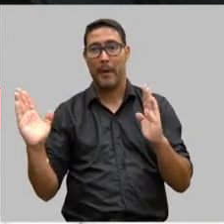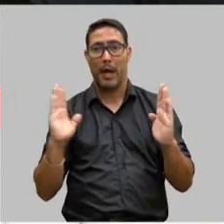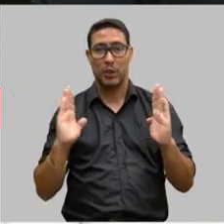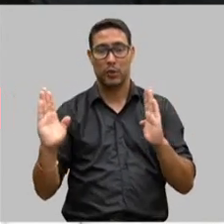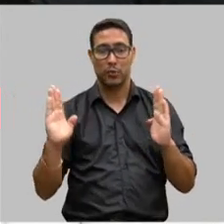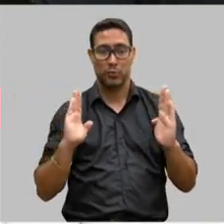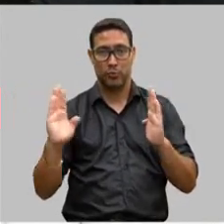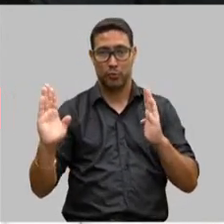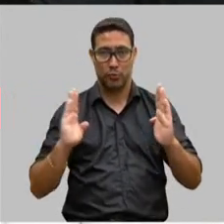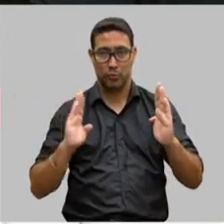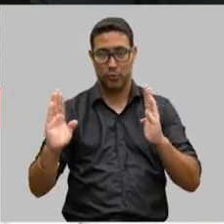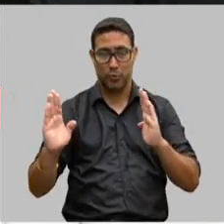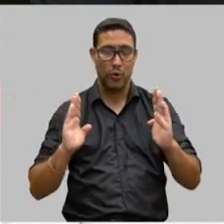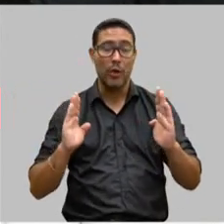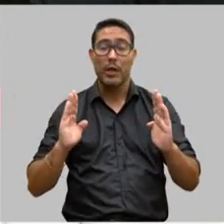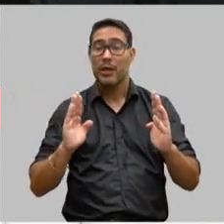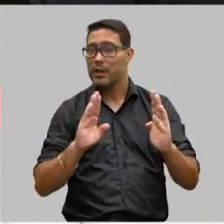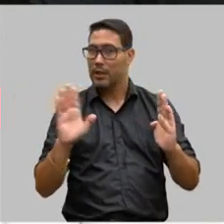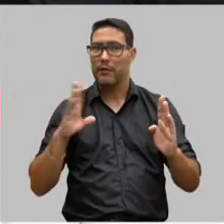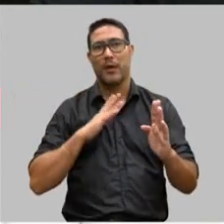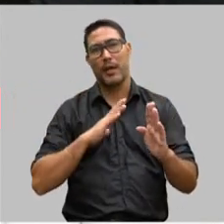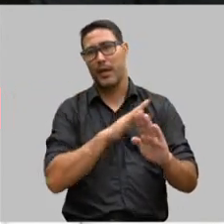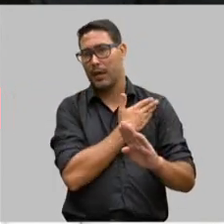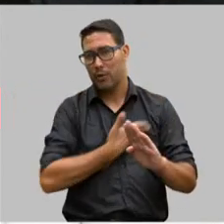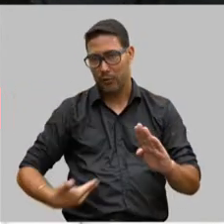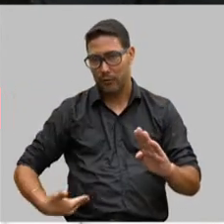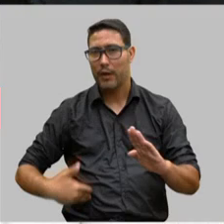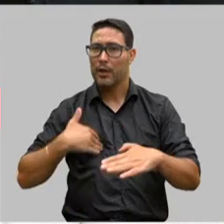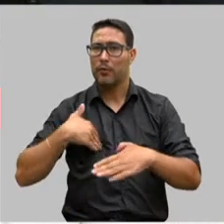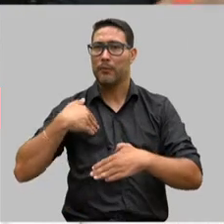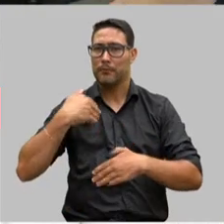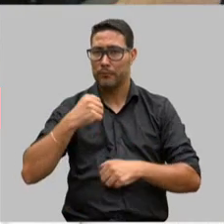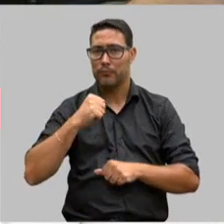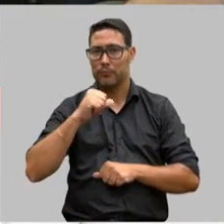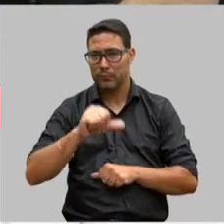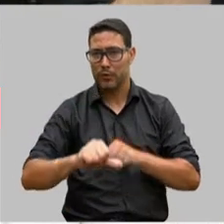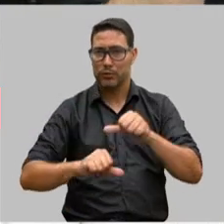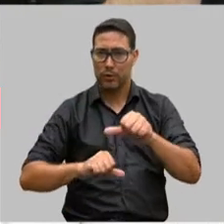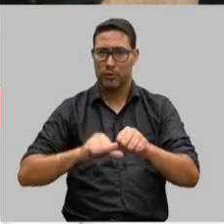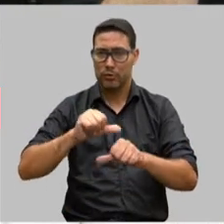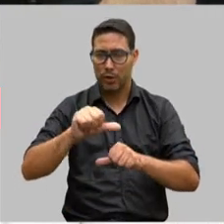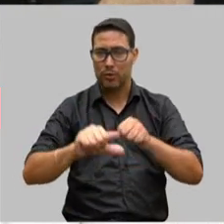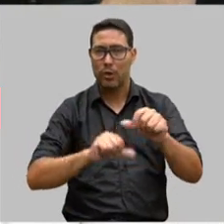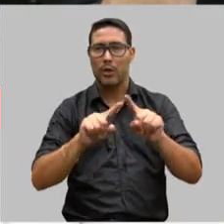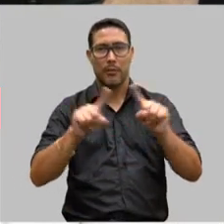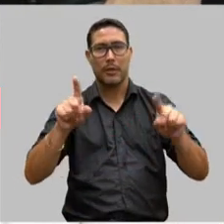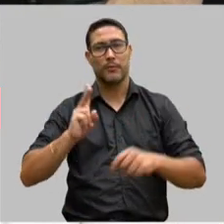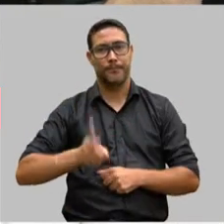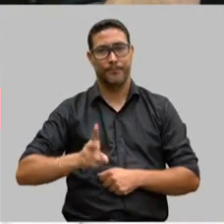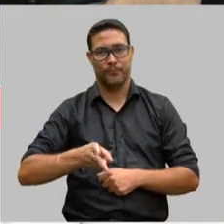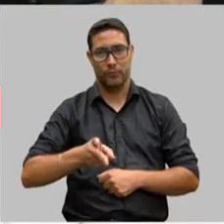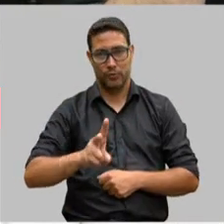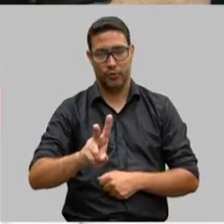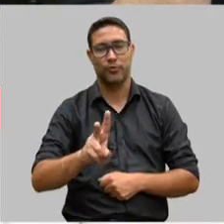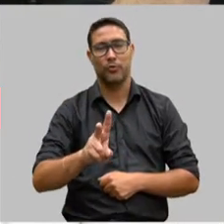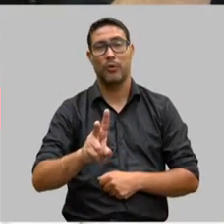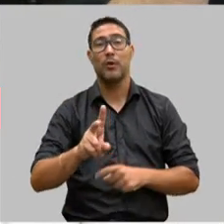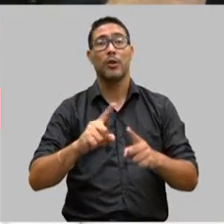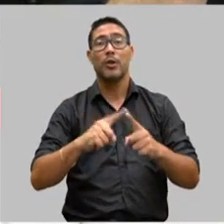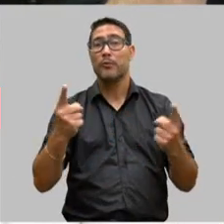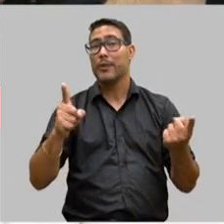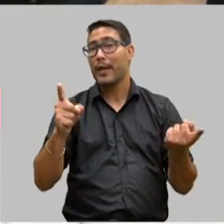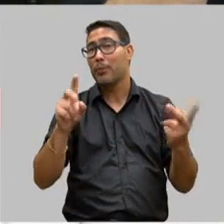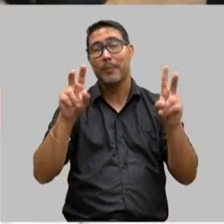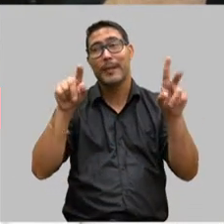governos ao longo do tempo. Eu acho que essa questão é extremamente importante, porque, senão, nós vamos ficar